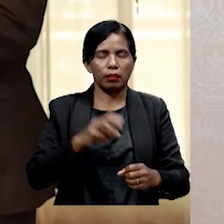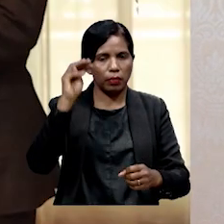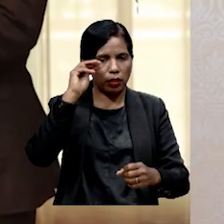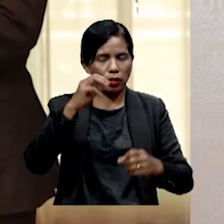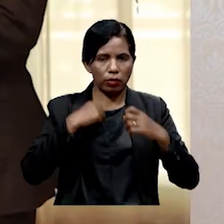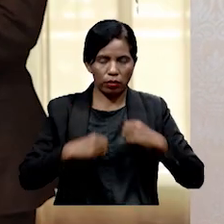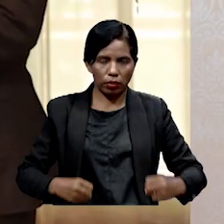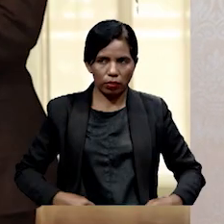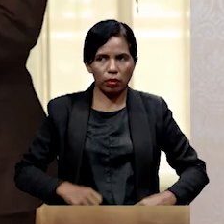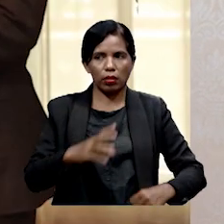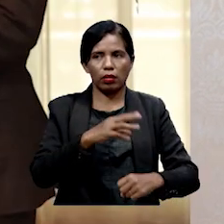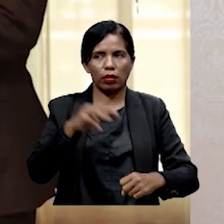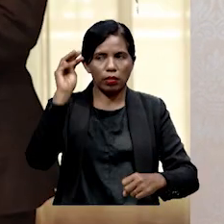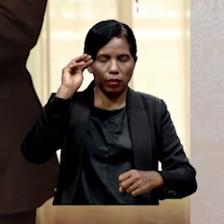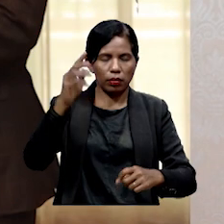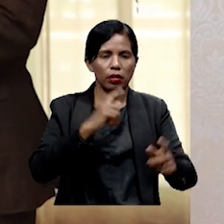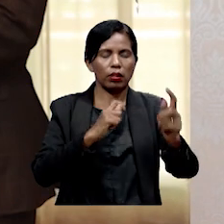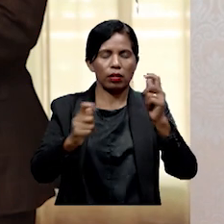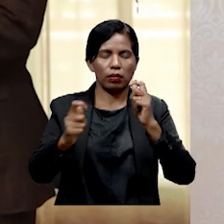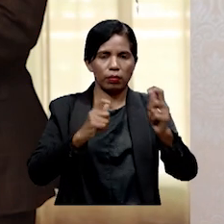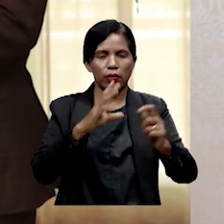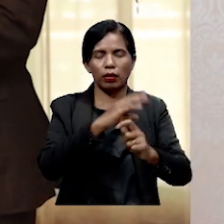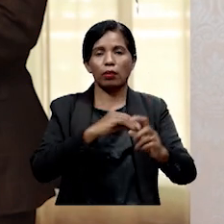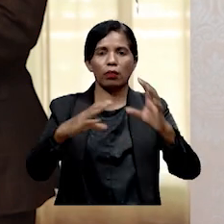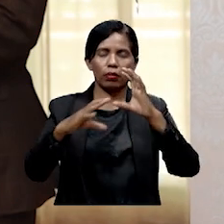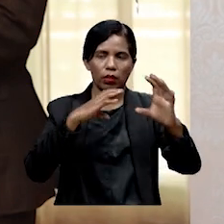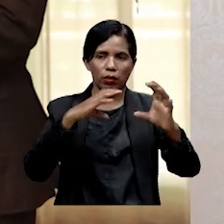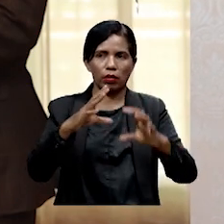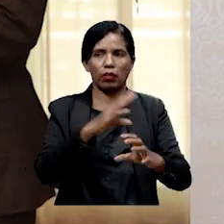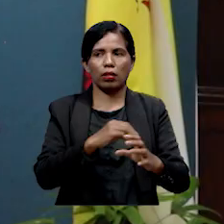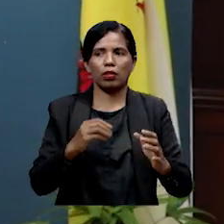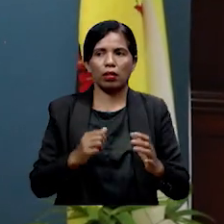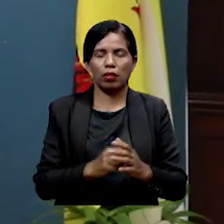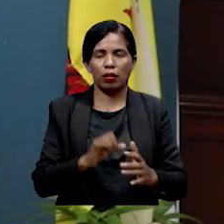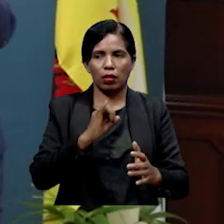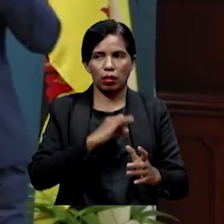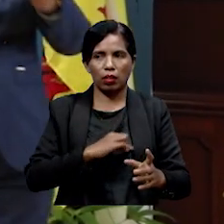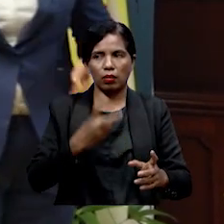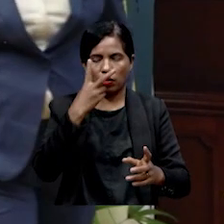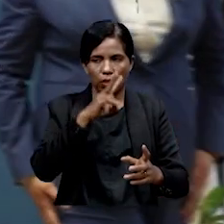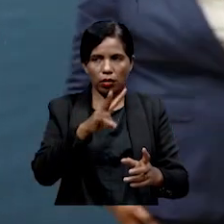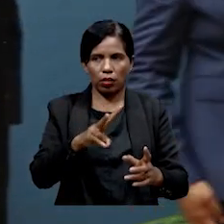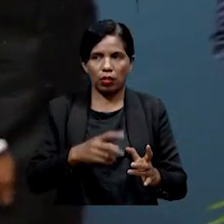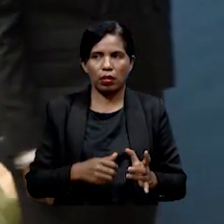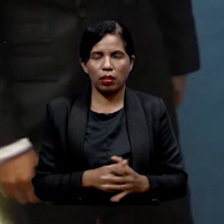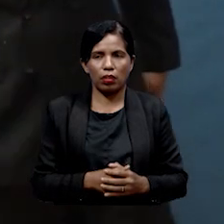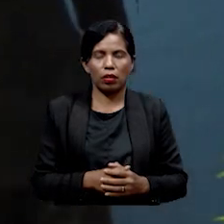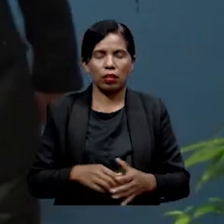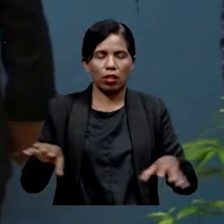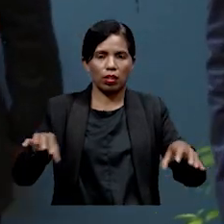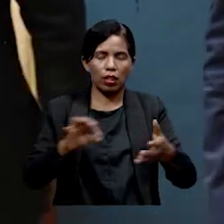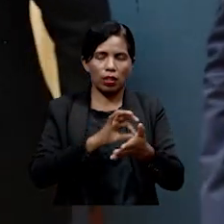da transporte e telecomunicação ne be ham rasik mos assisti